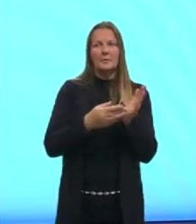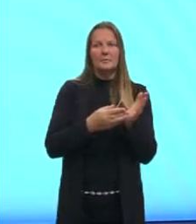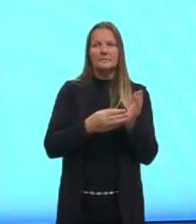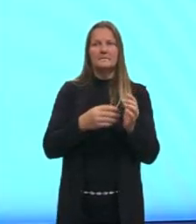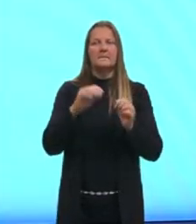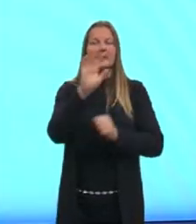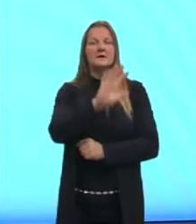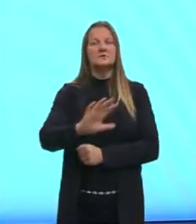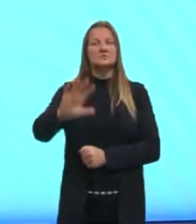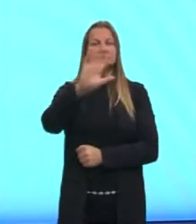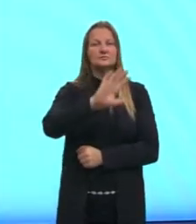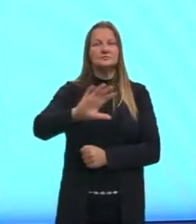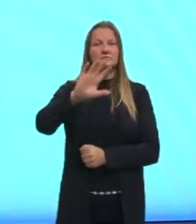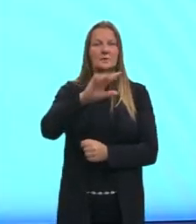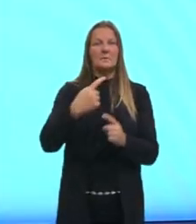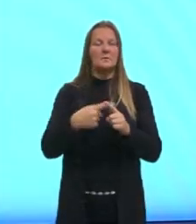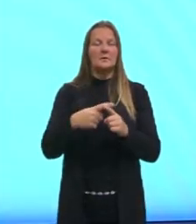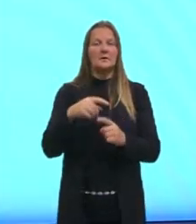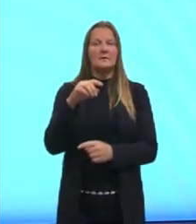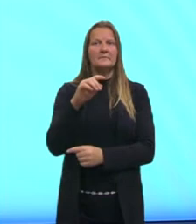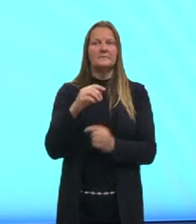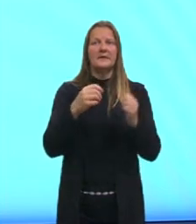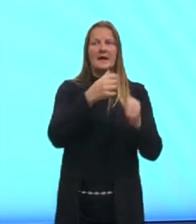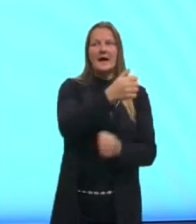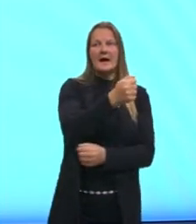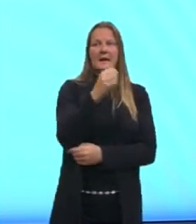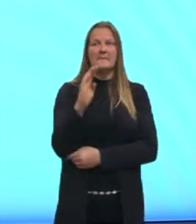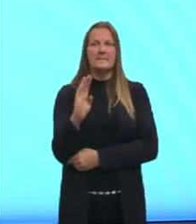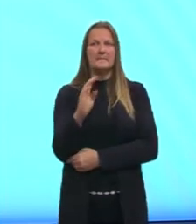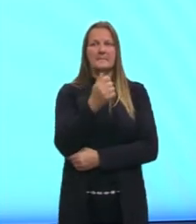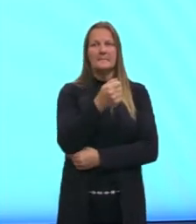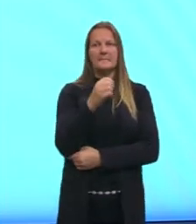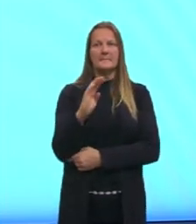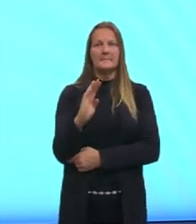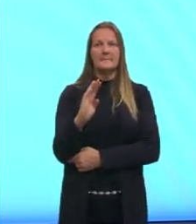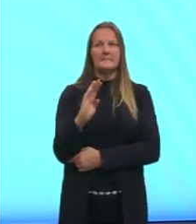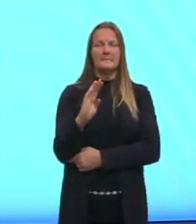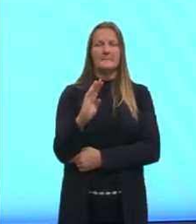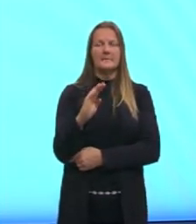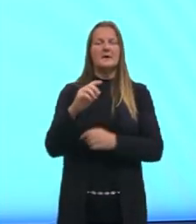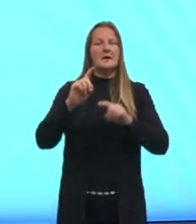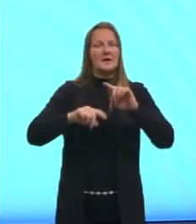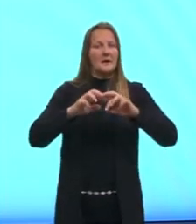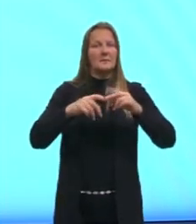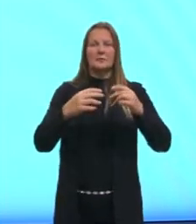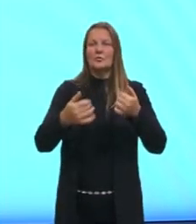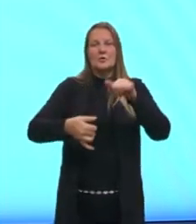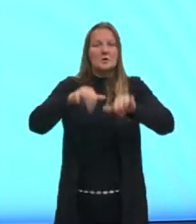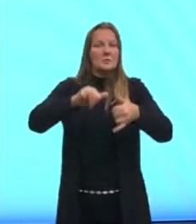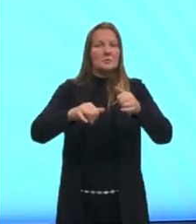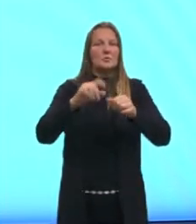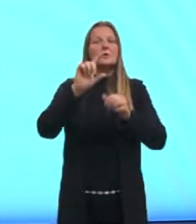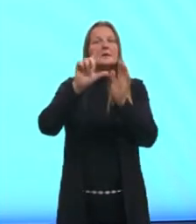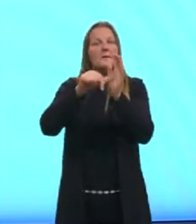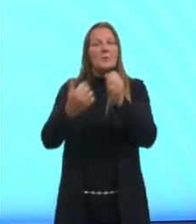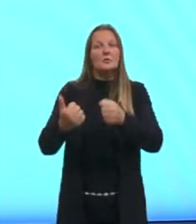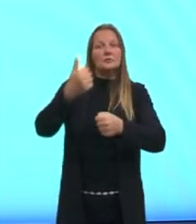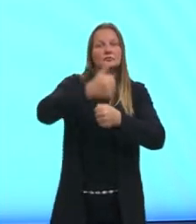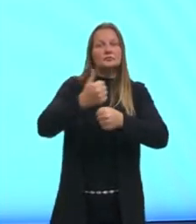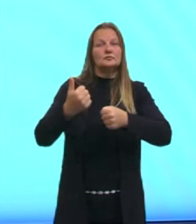genérica genérica porque traz o a e b como um elemento químico que vão ser trocados